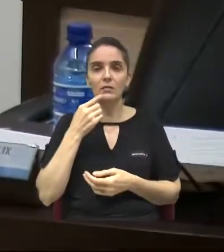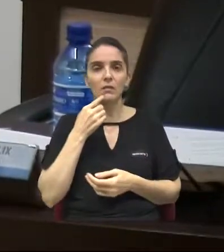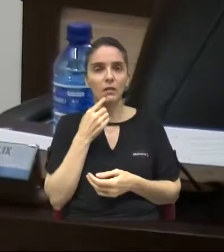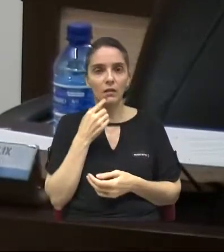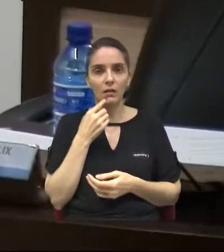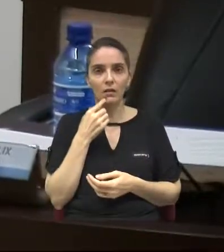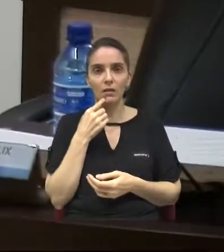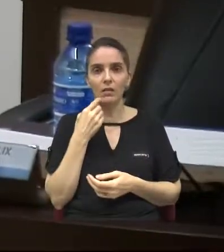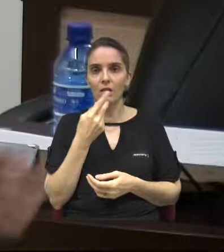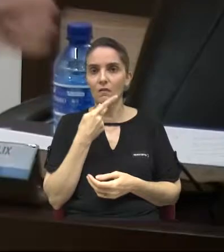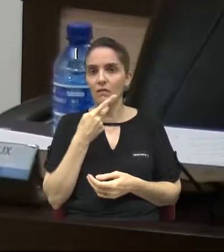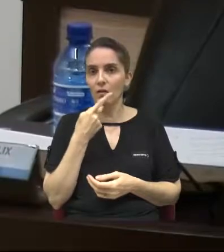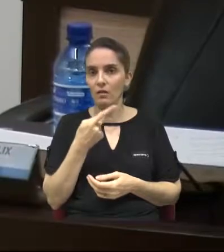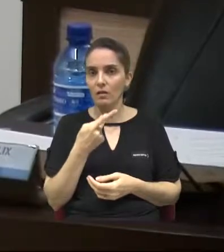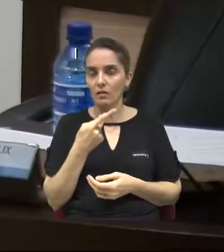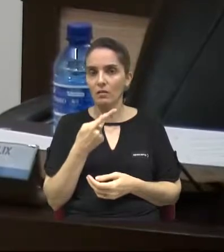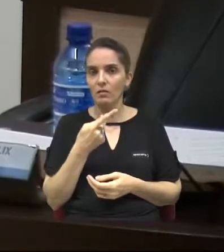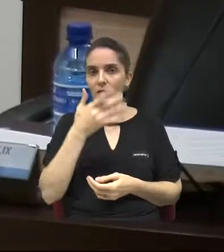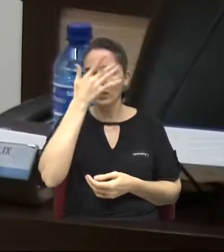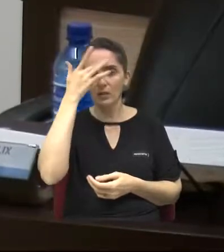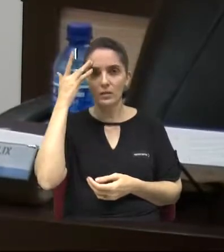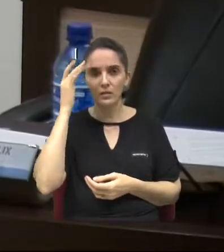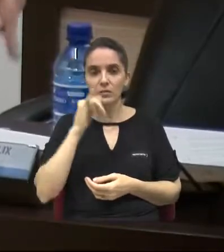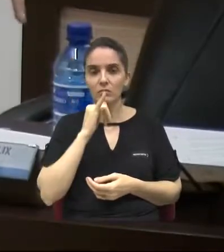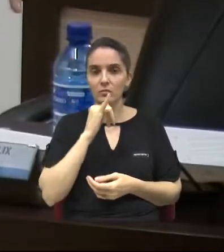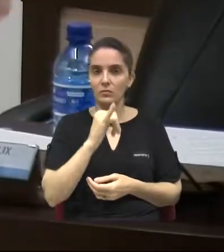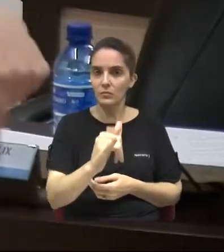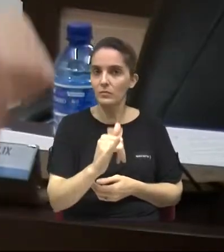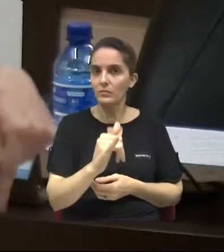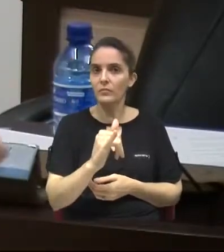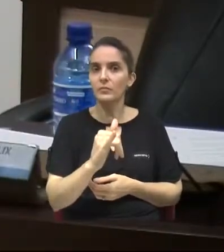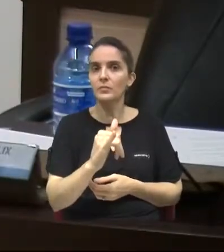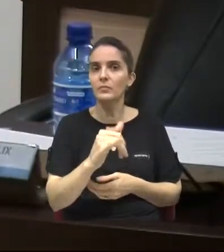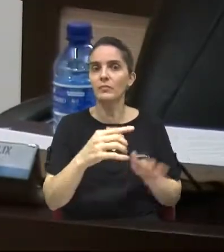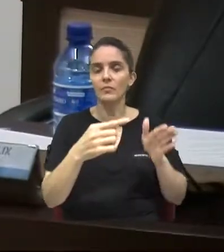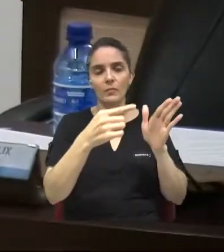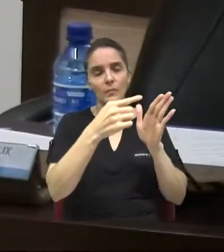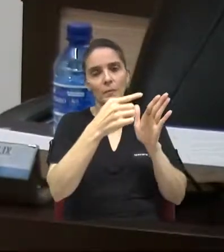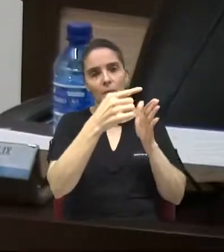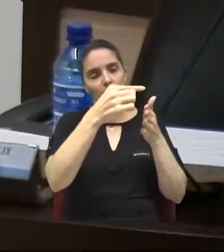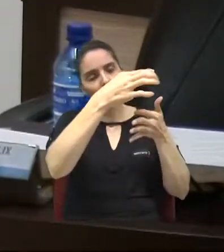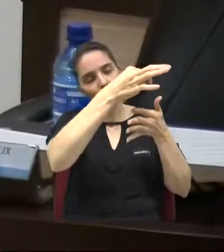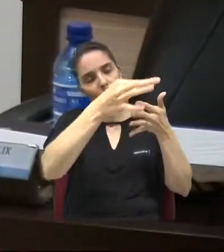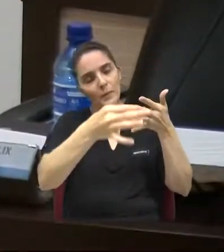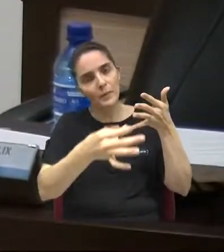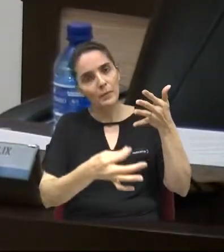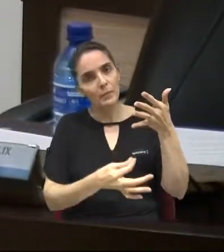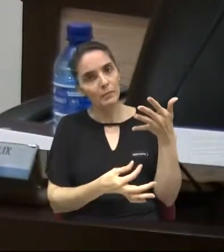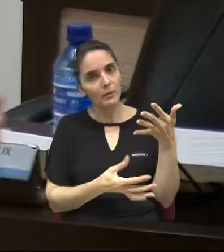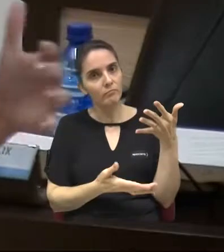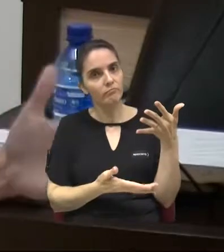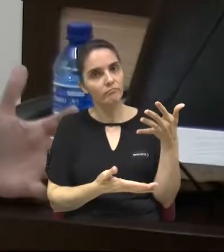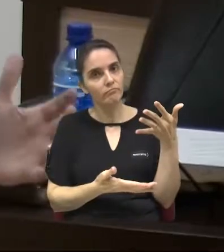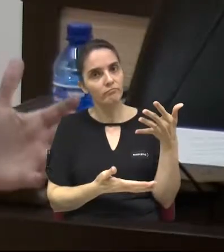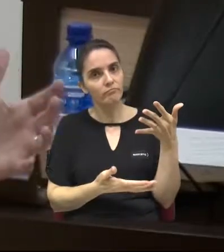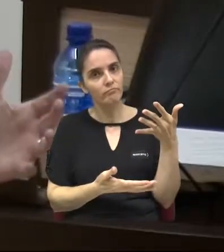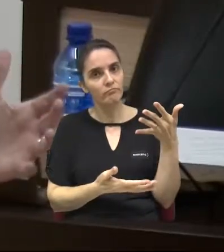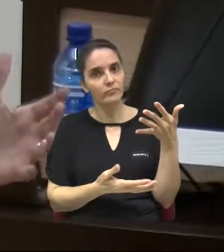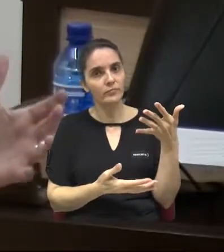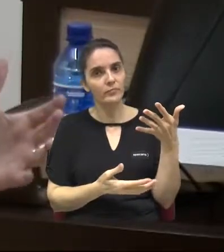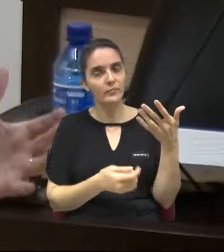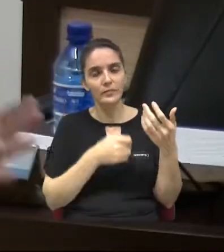coloca que o denunciante, ao trazer os pontos aqui nessa casa, acaba se excedendo